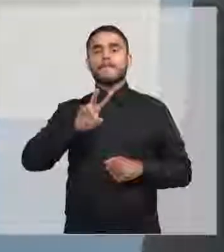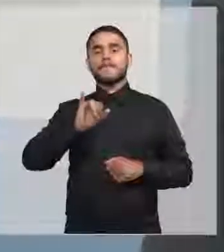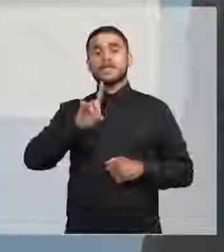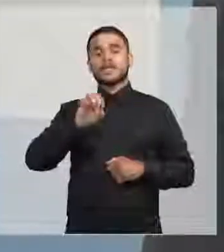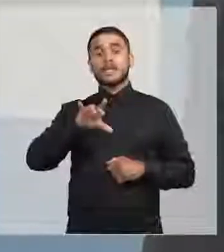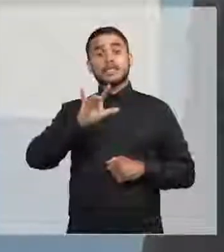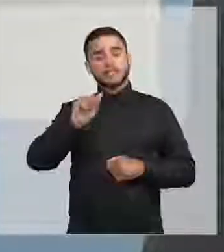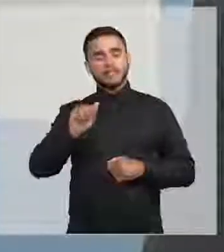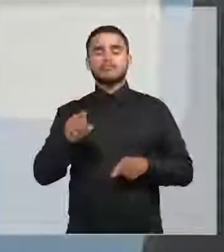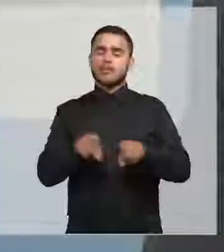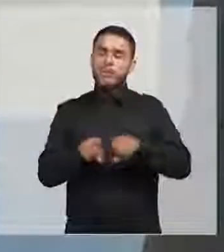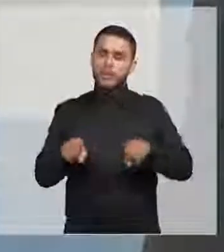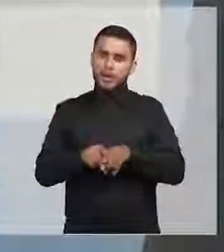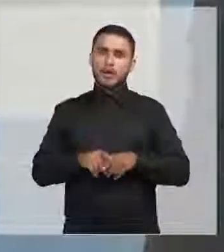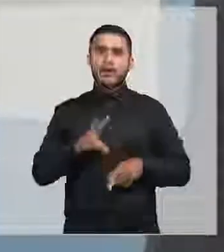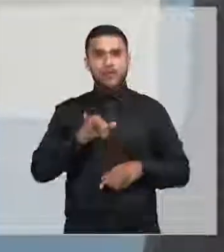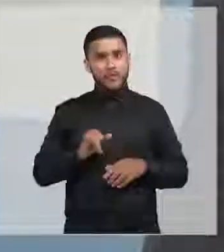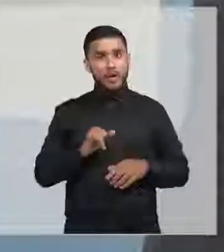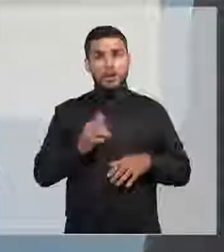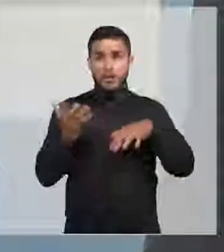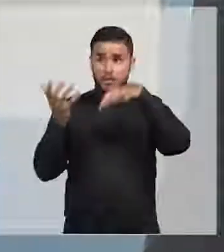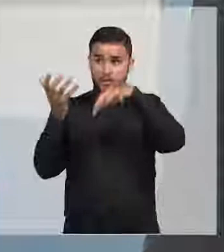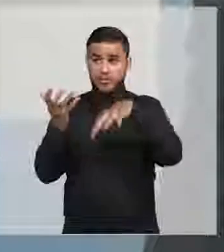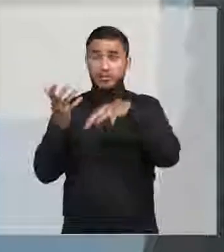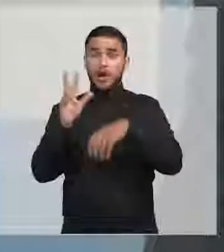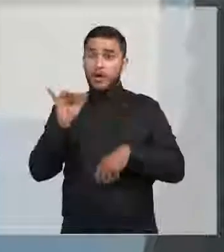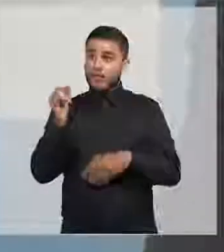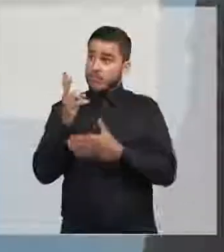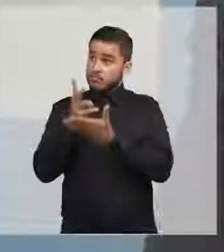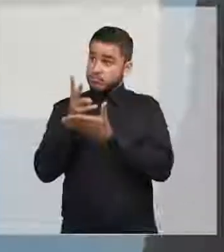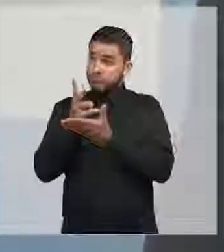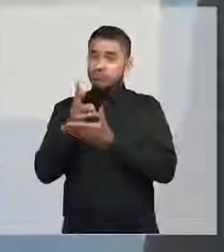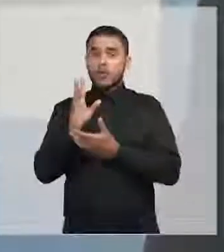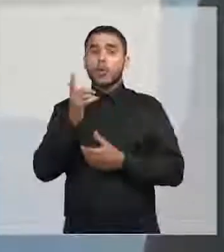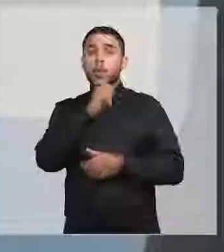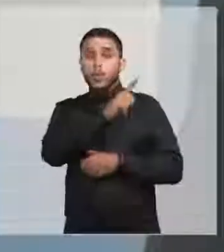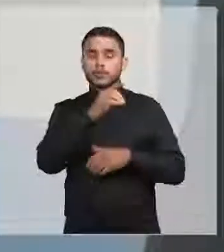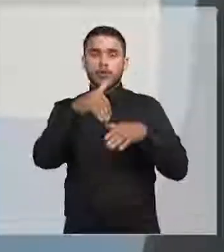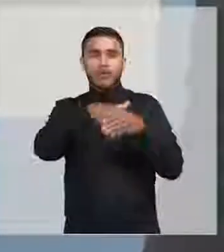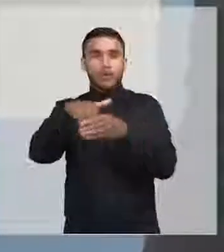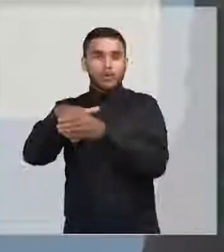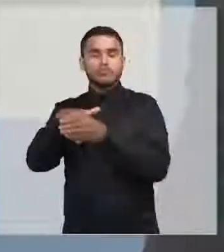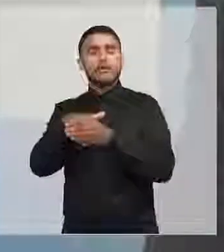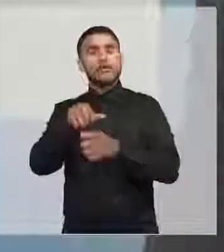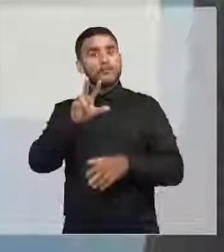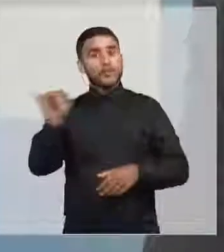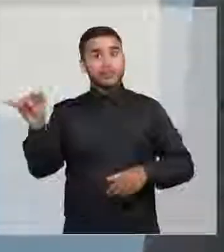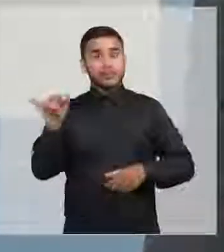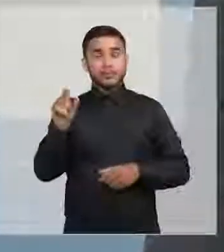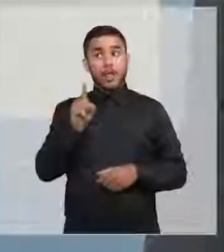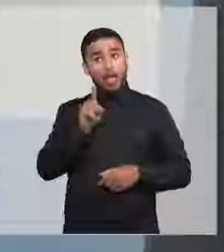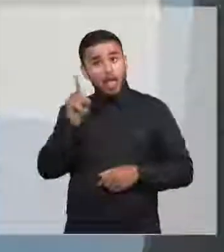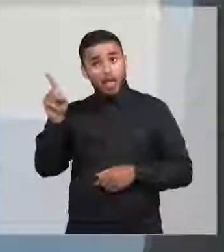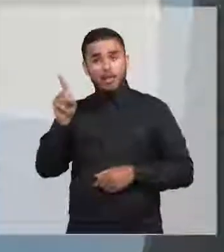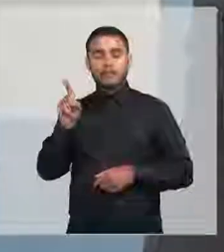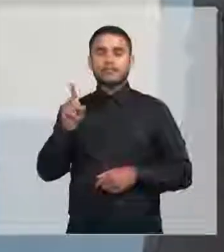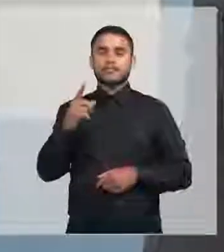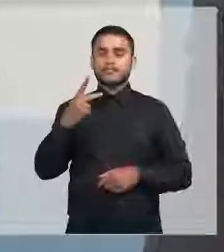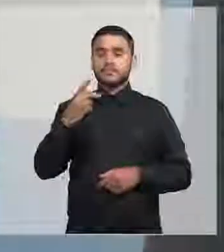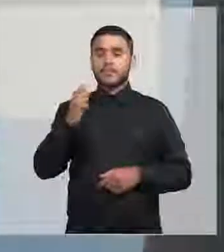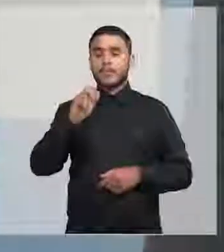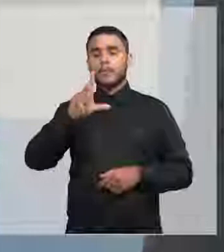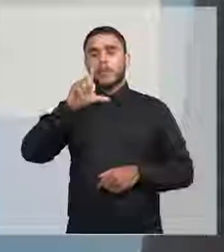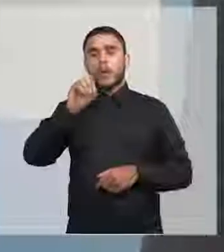comissões para ser colocada para votar já por esse Congresso antes dele tomar posse. Porque a reforma da Previdência dele, Paulo Guedes,